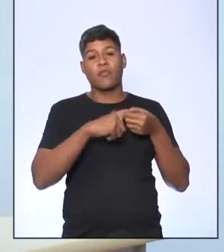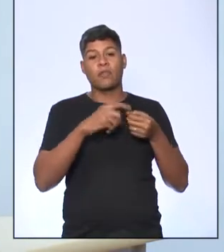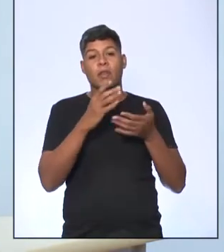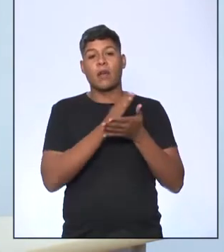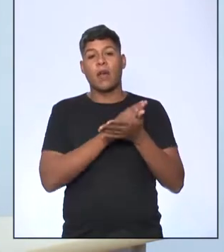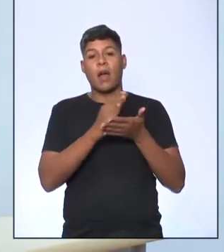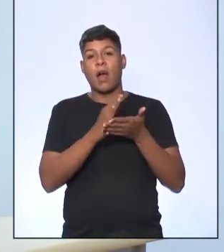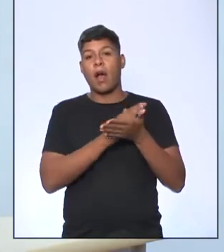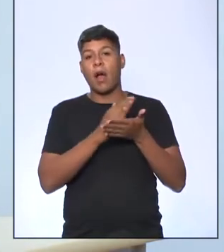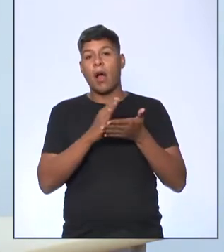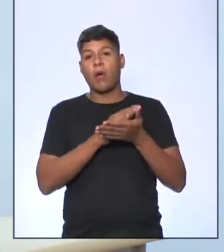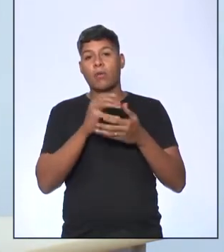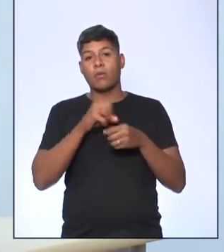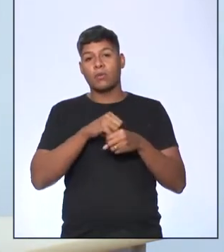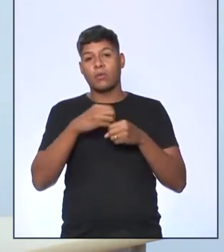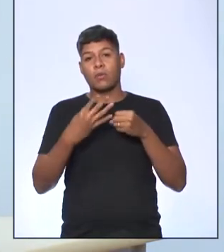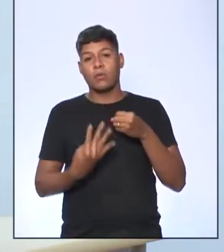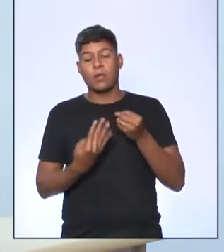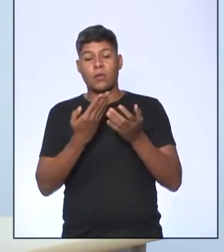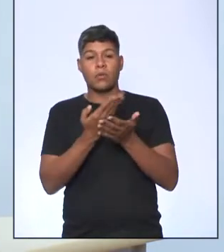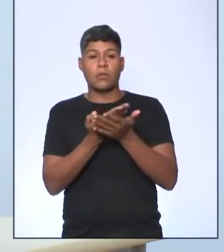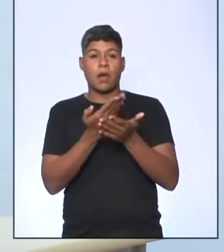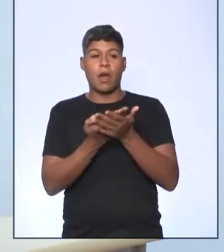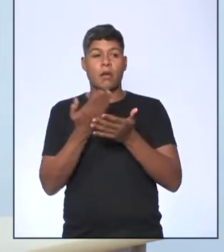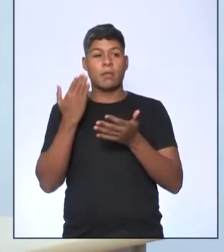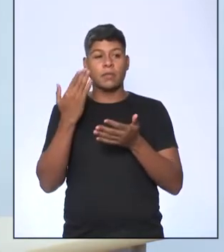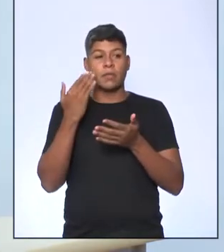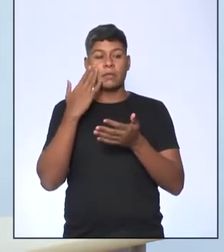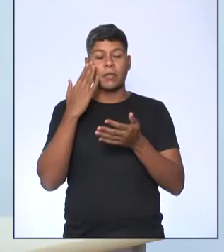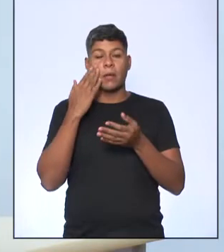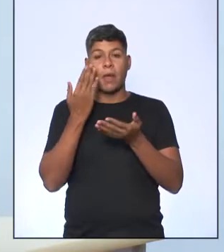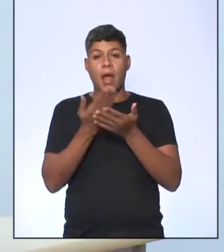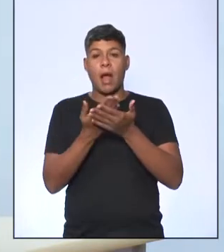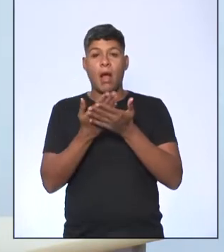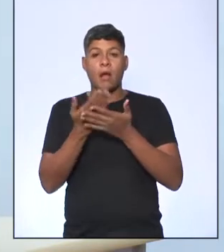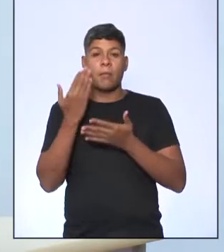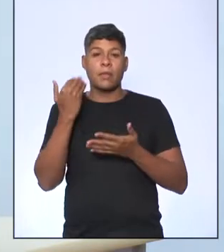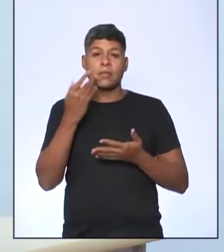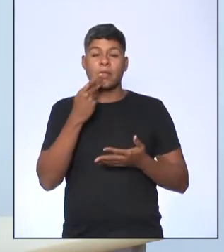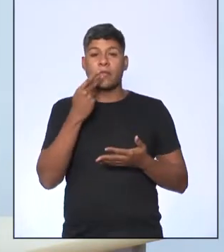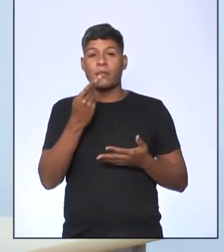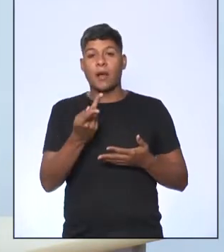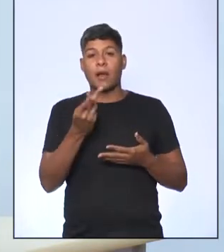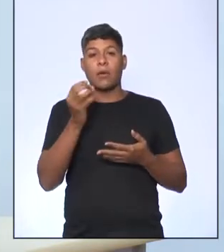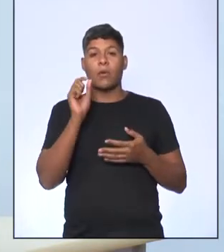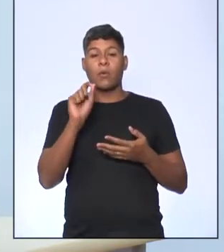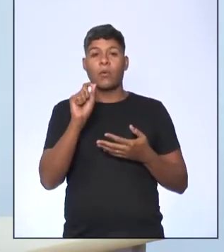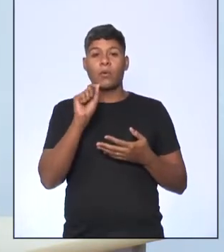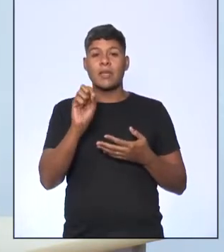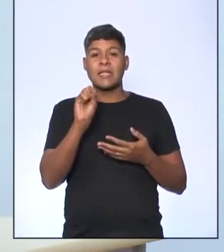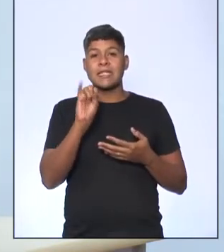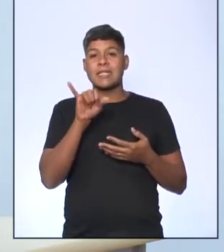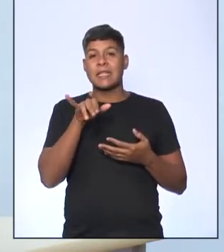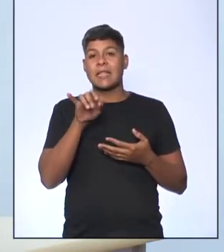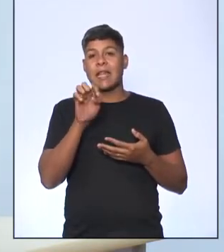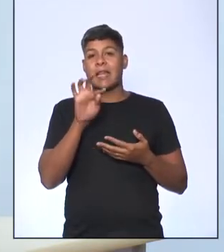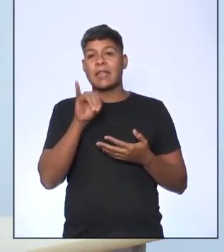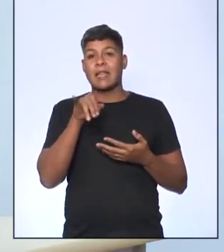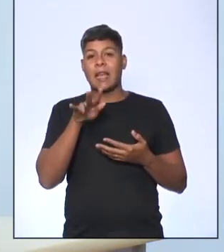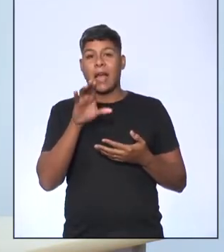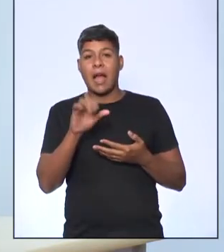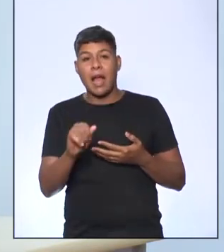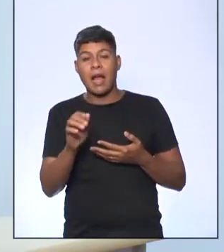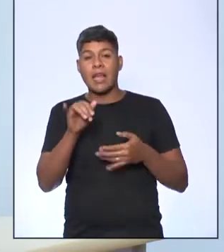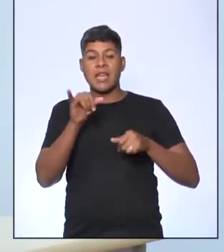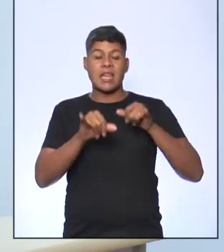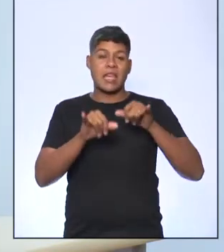alguns conteúdos que foram vistos na aula passada. Na aula passada, a gente falou sobre a parte de cinética química. Para